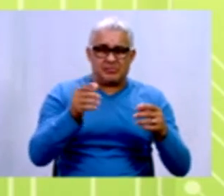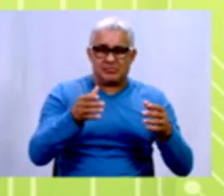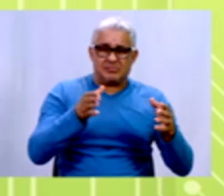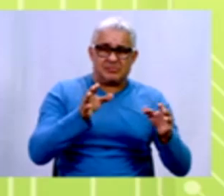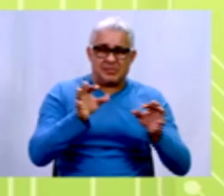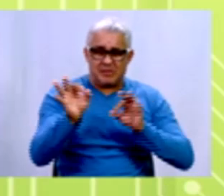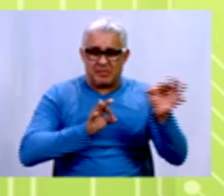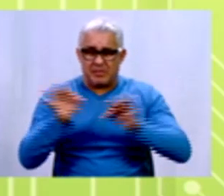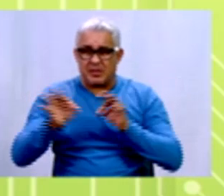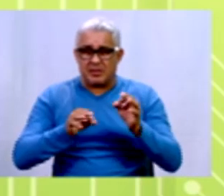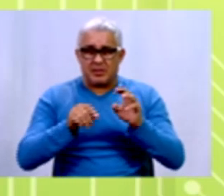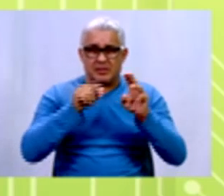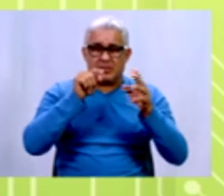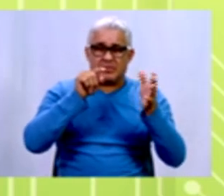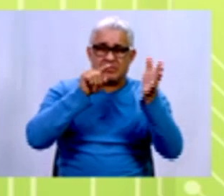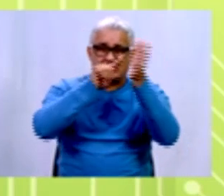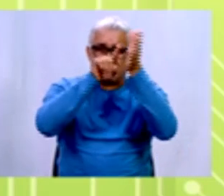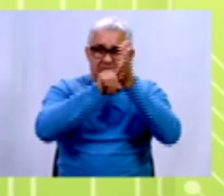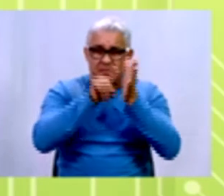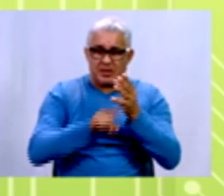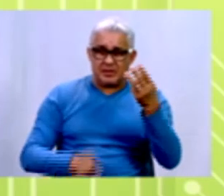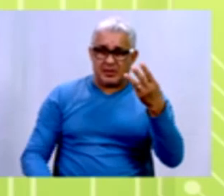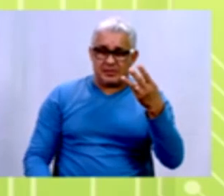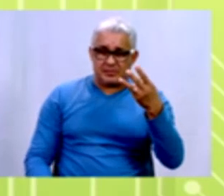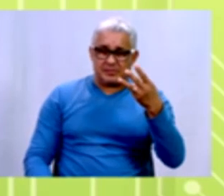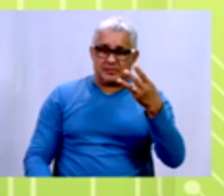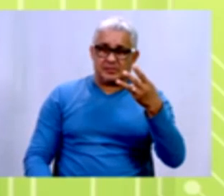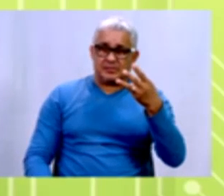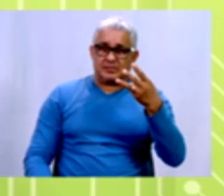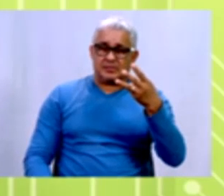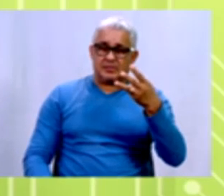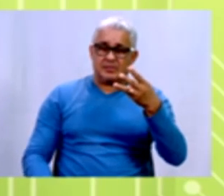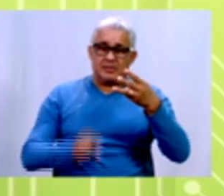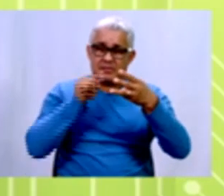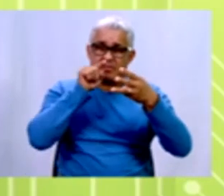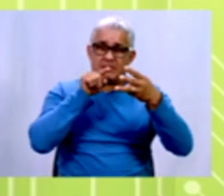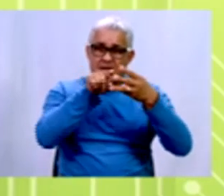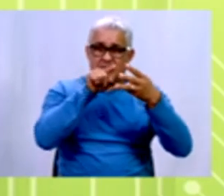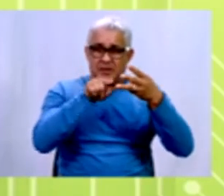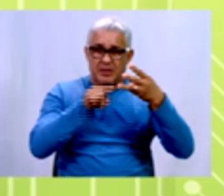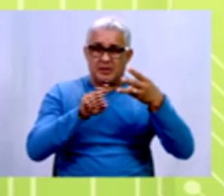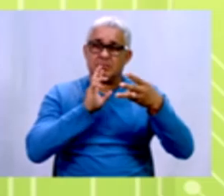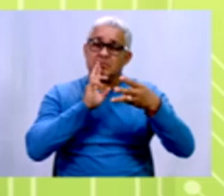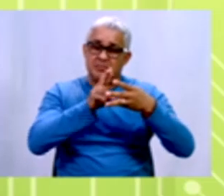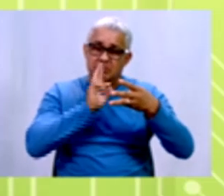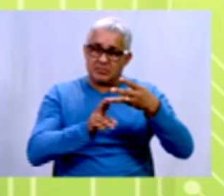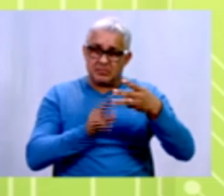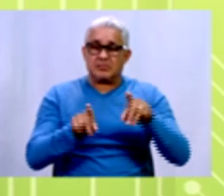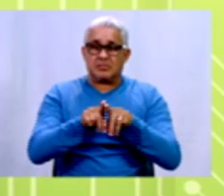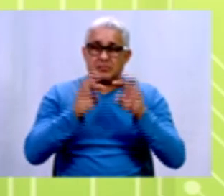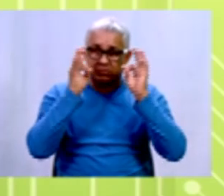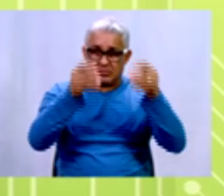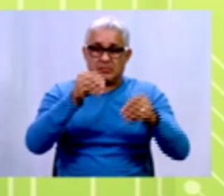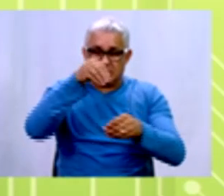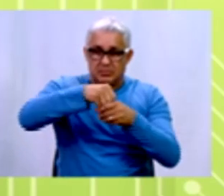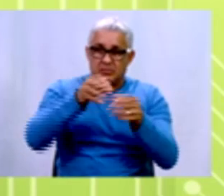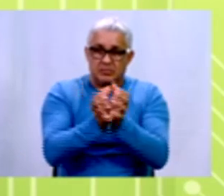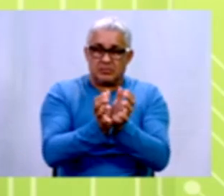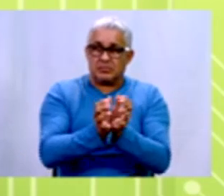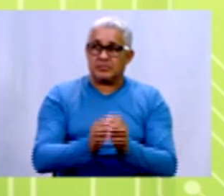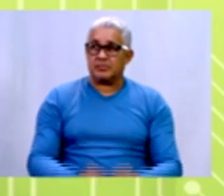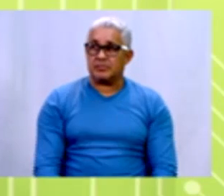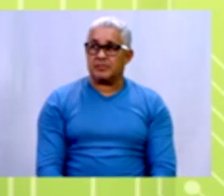três perguntas serem feitas e respondidas por todos os participantes do time.